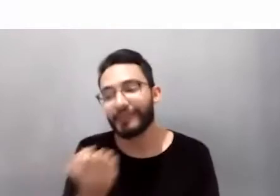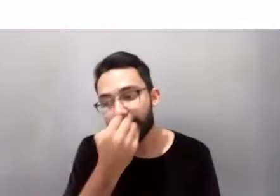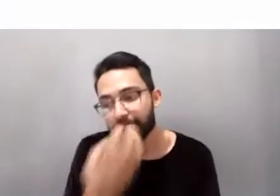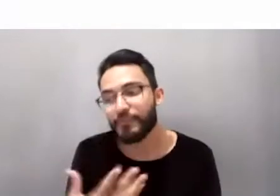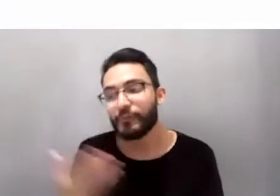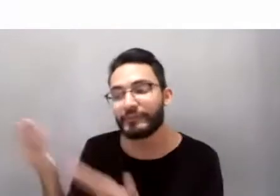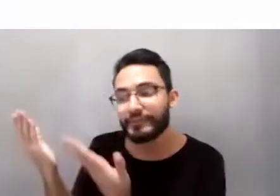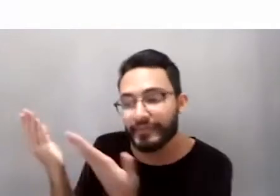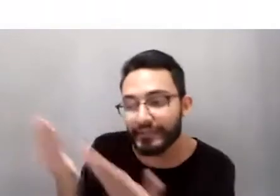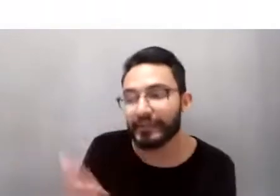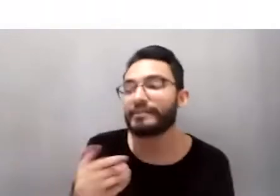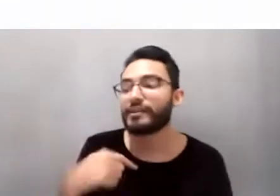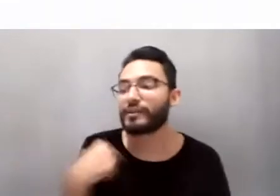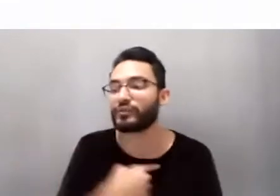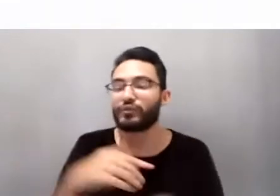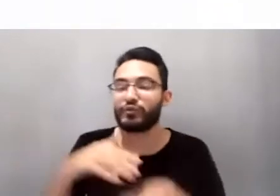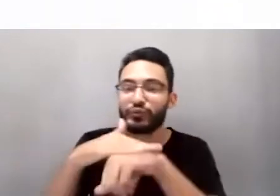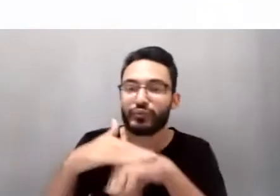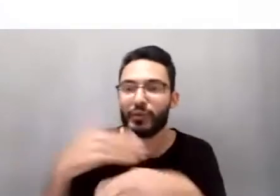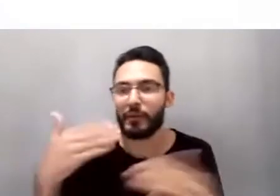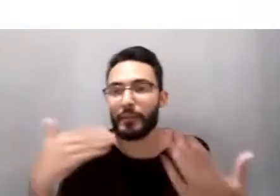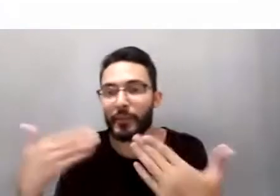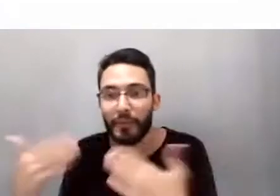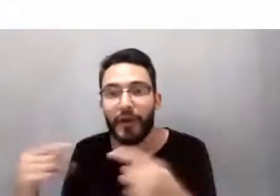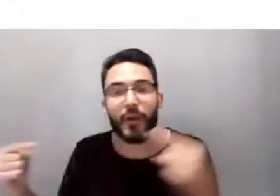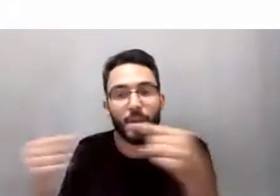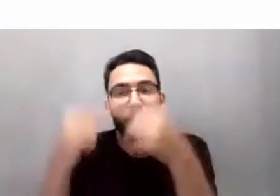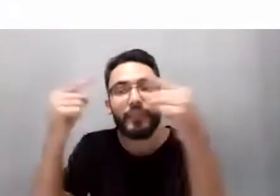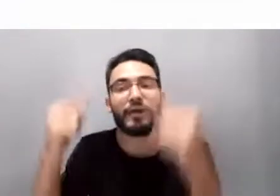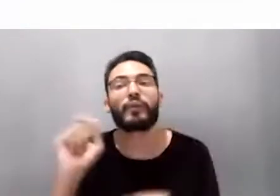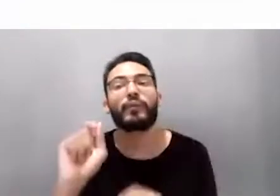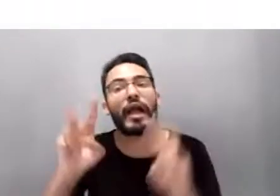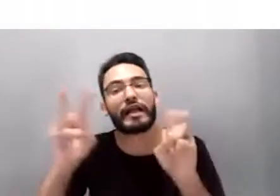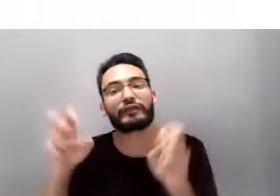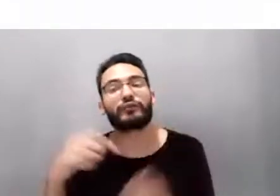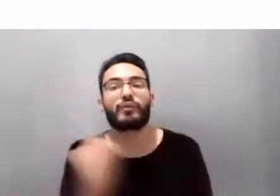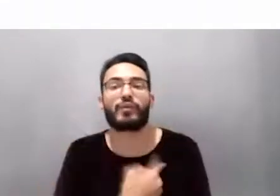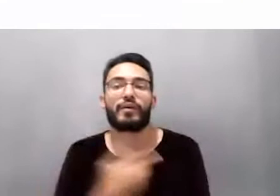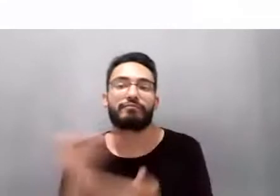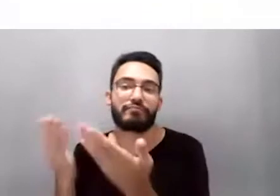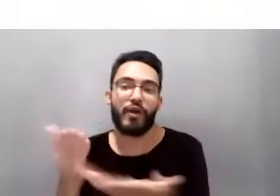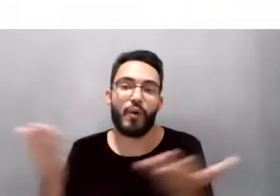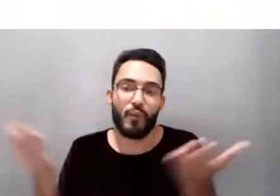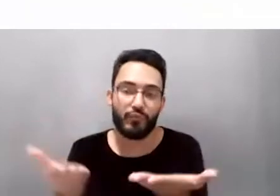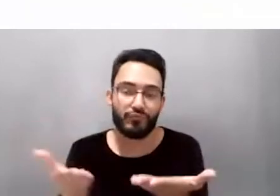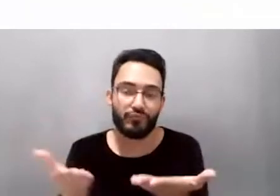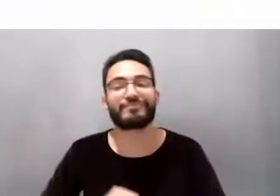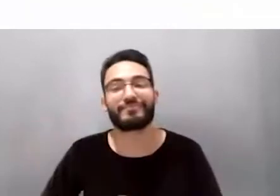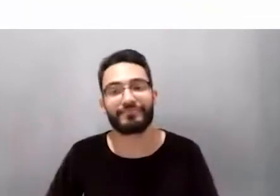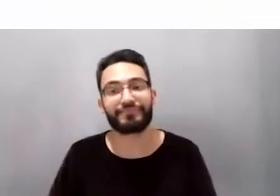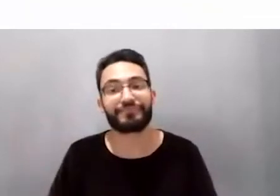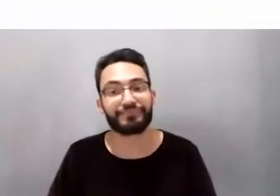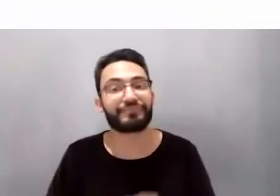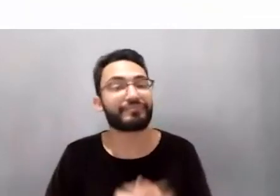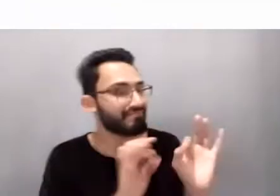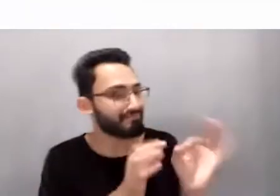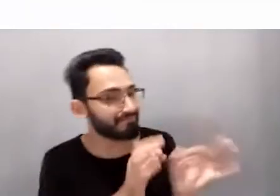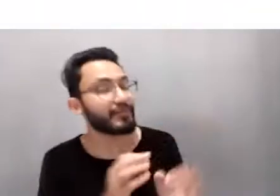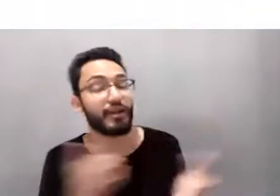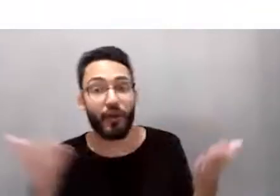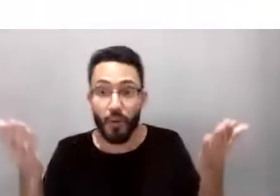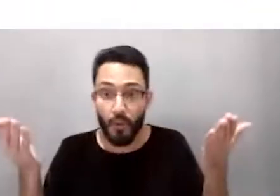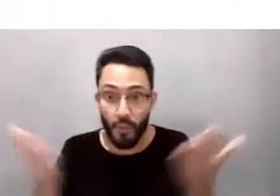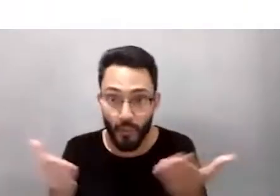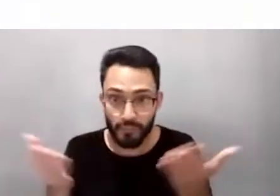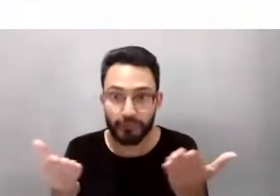trazer o que a gente está falando e conectar com esse assunto que a gente está trazendo hoje. E hoje eu acho também, Li,